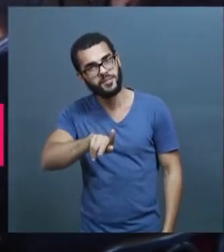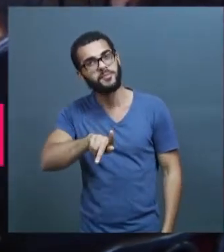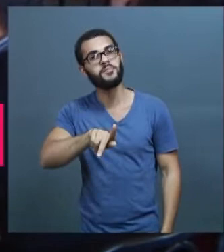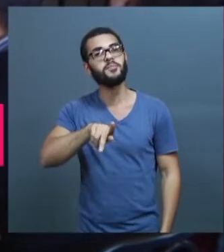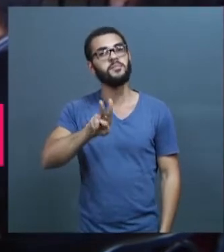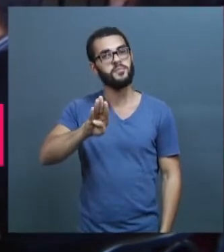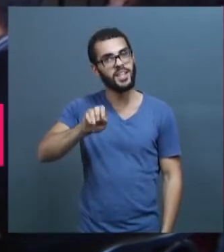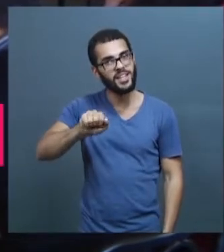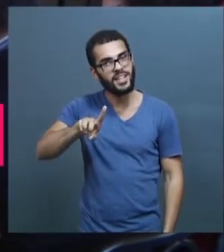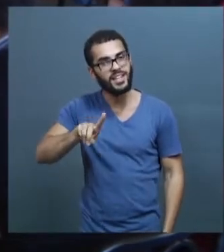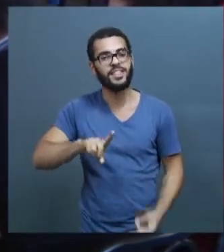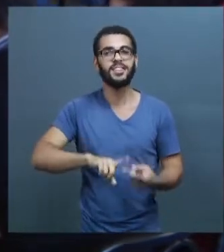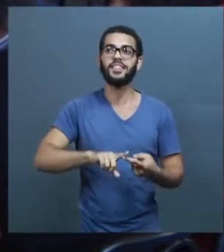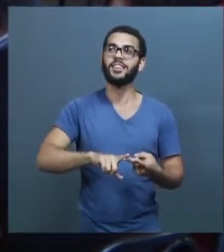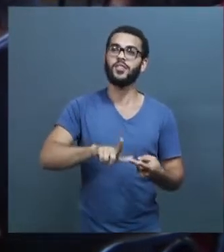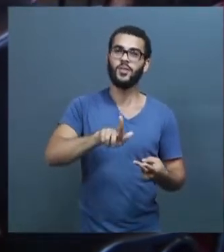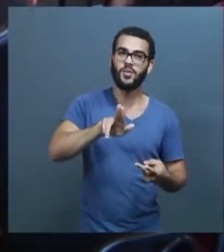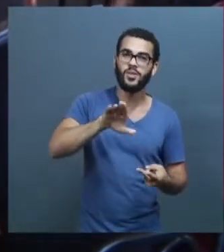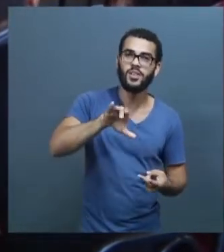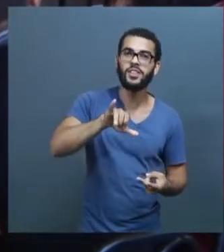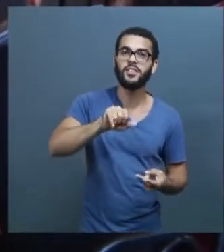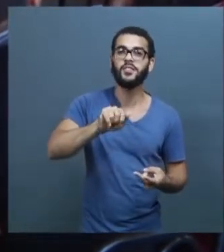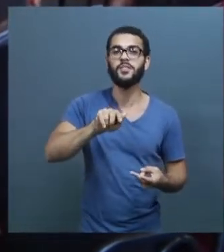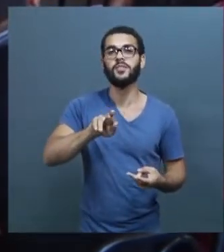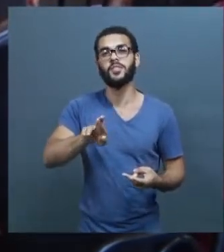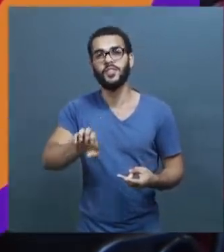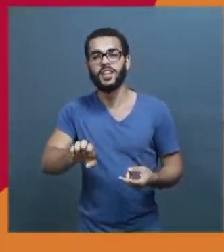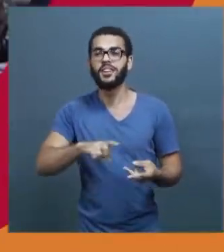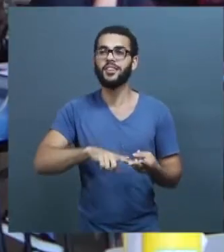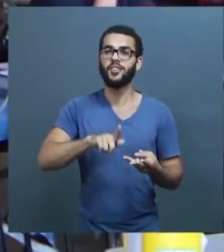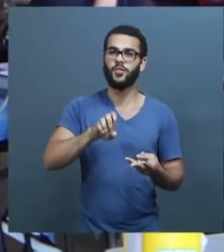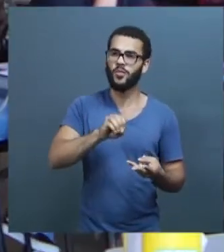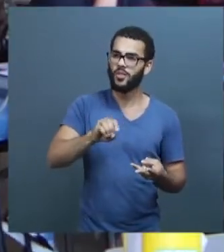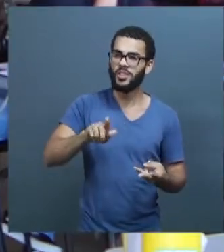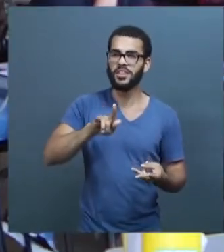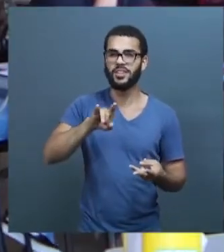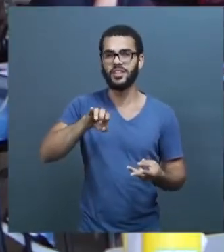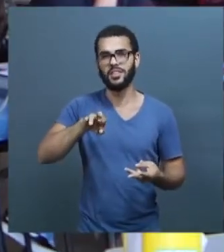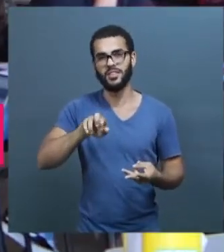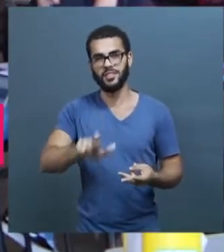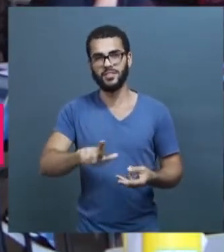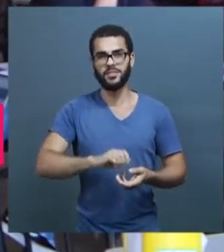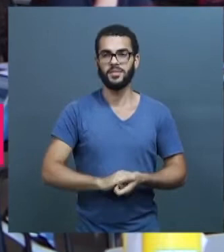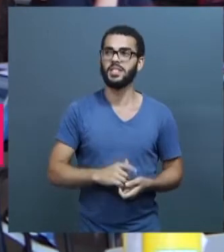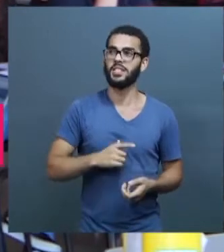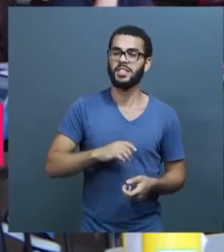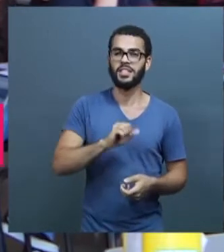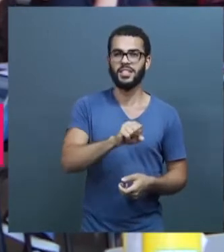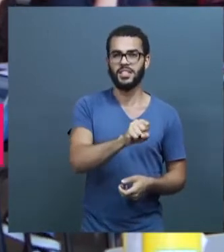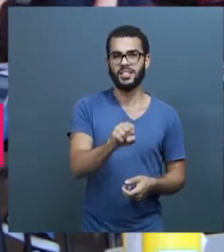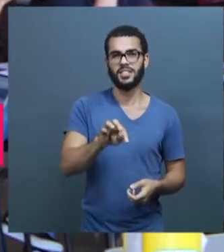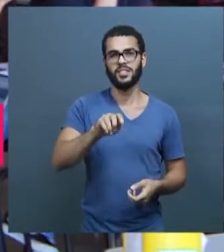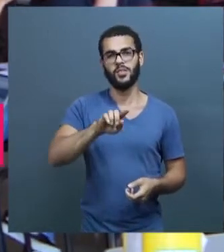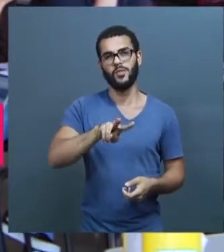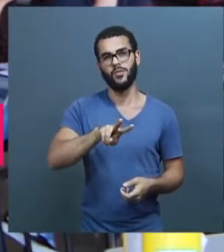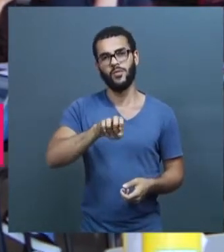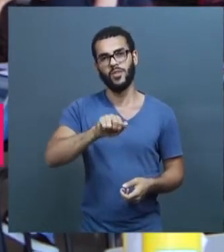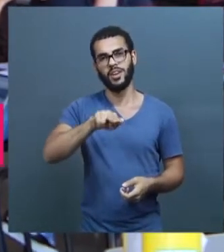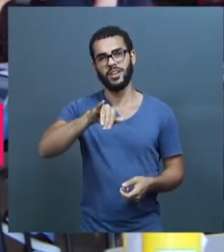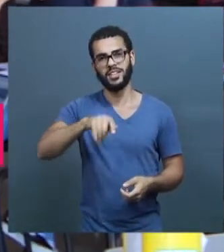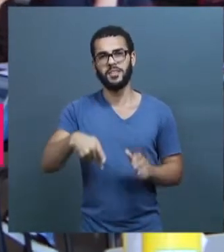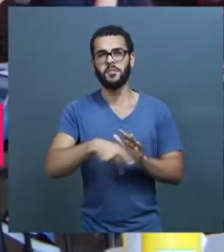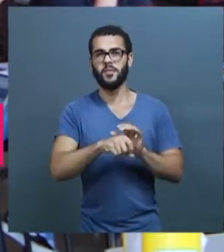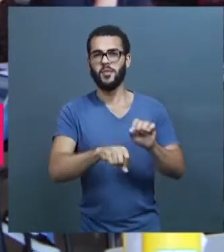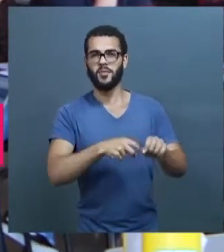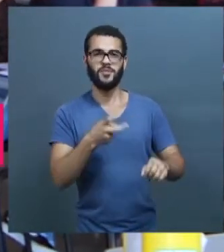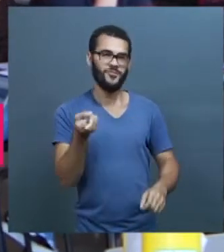Mirror, tem Lucifer, Good Girl, são muito boas. Ah, eu tenho duas indicações, é o Castlevania, que é aquela série de vampiros,